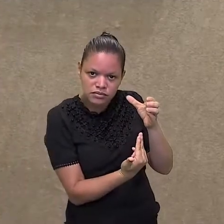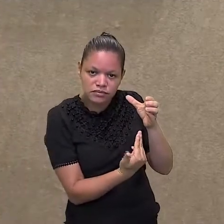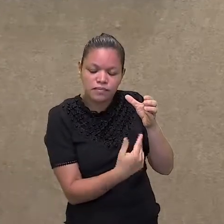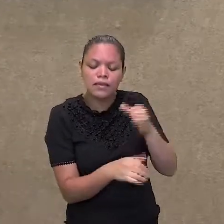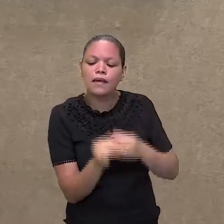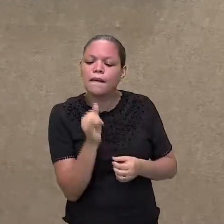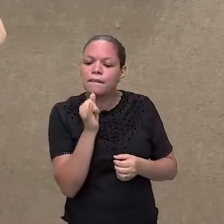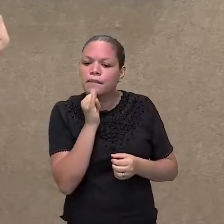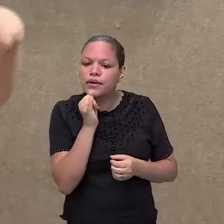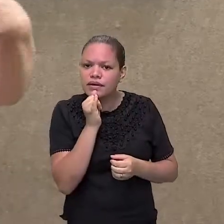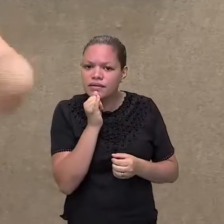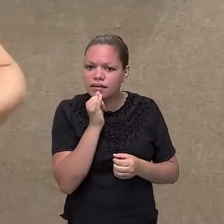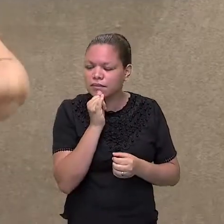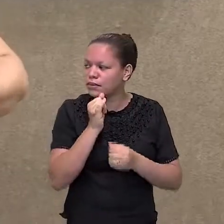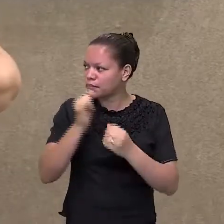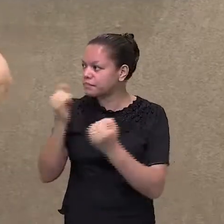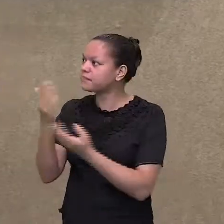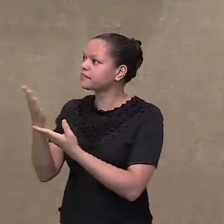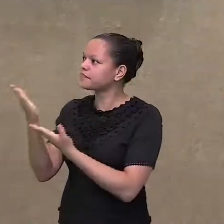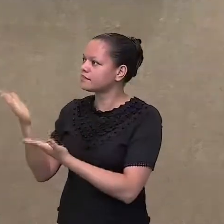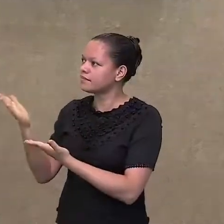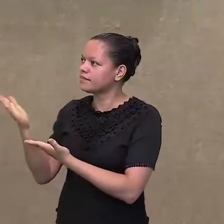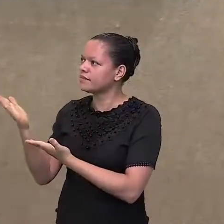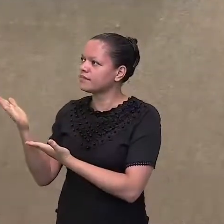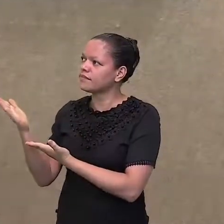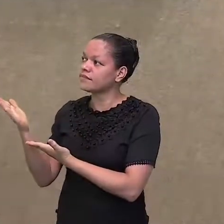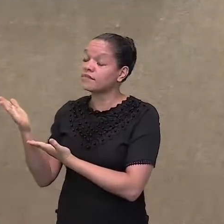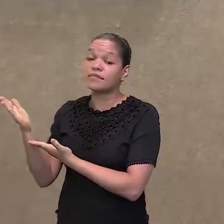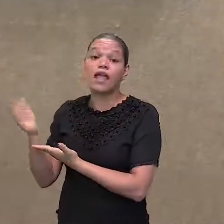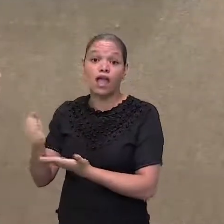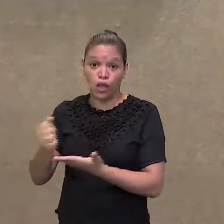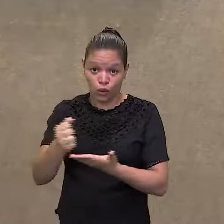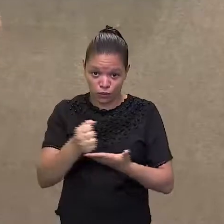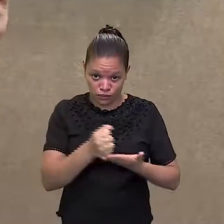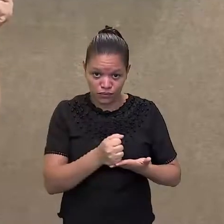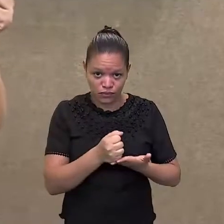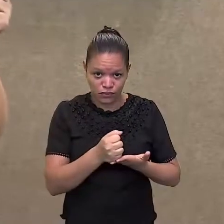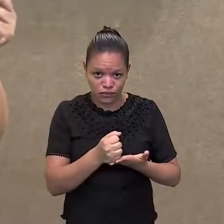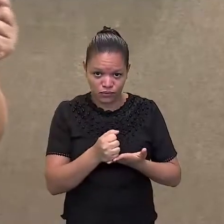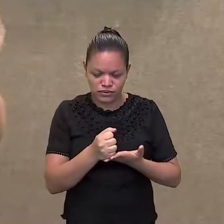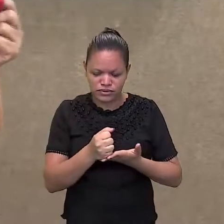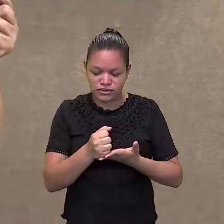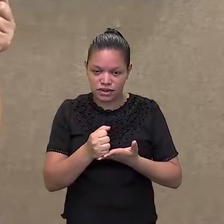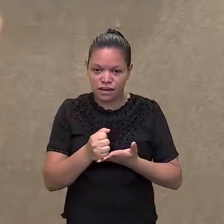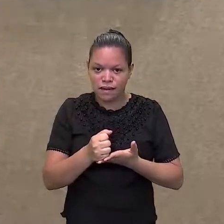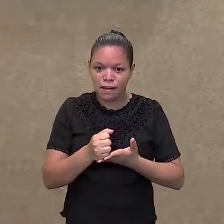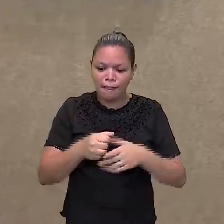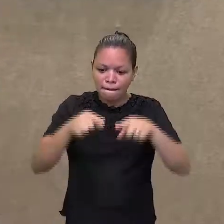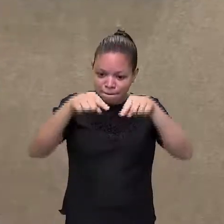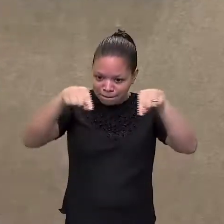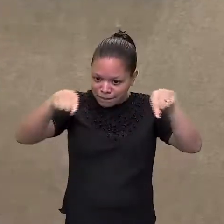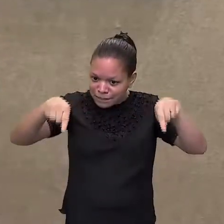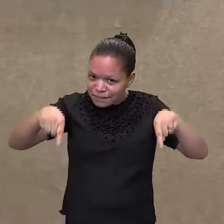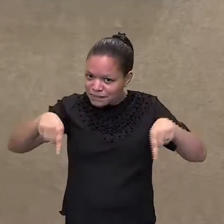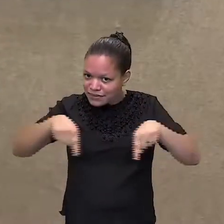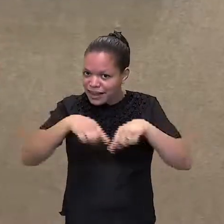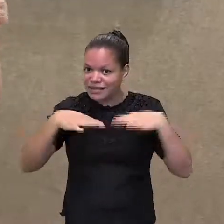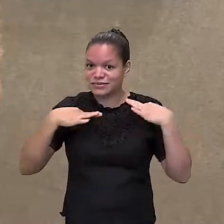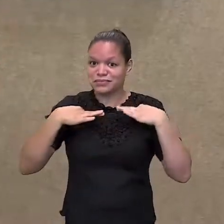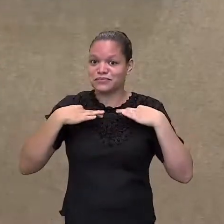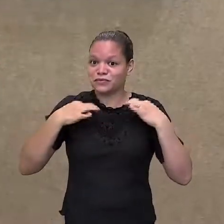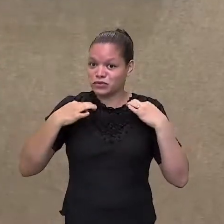aqui. Eu trouxe, para enriquecer a nossa aula, esse pedaço de tecido que foi